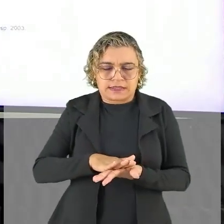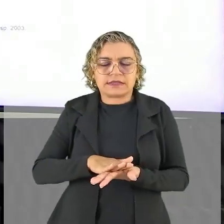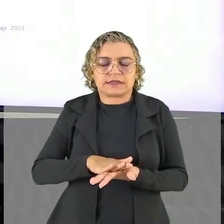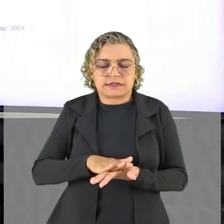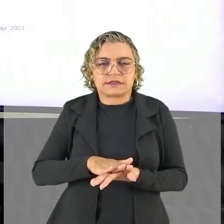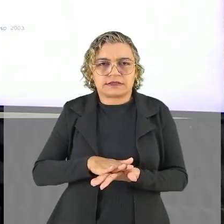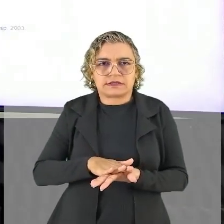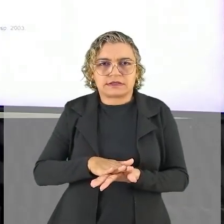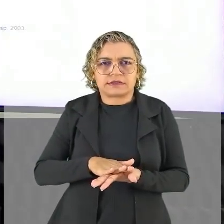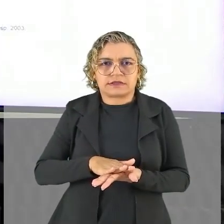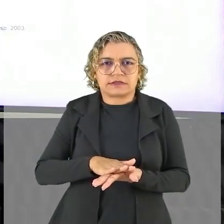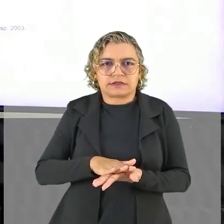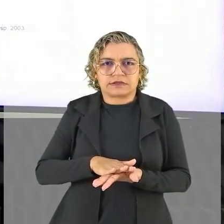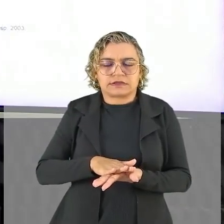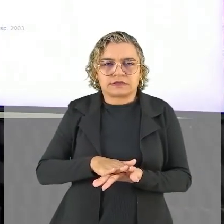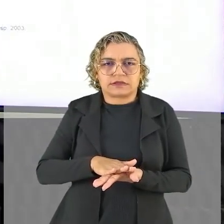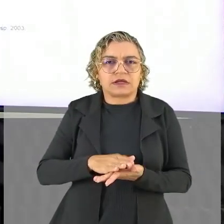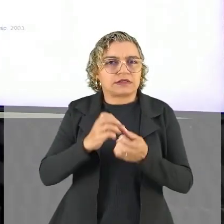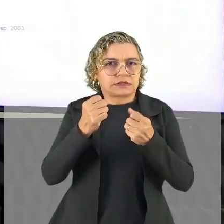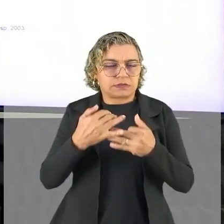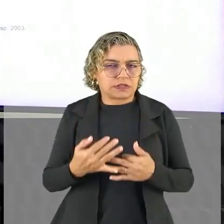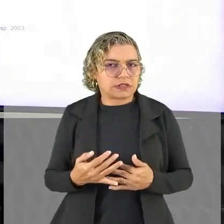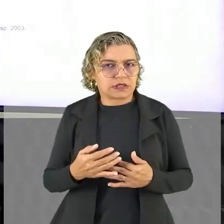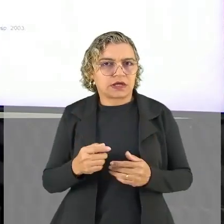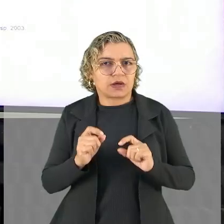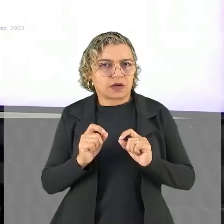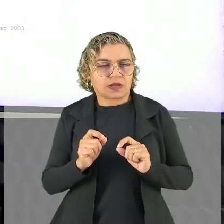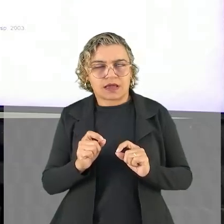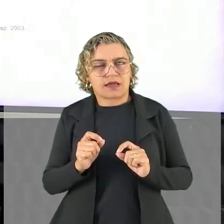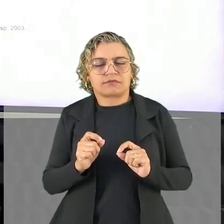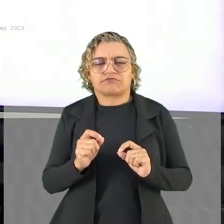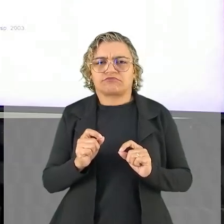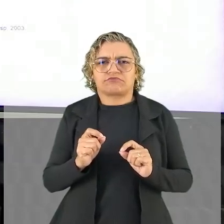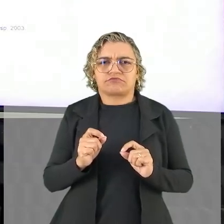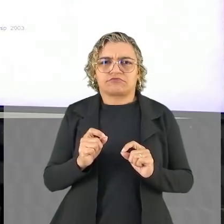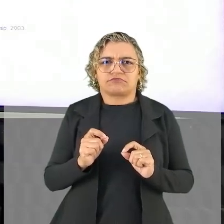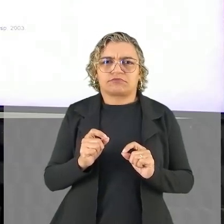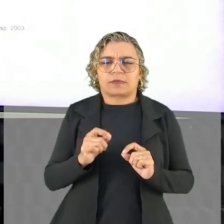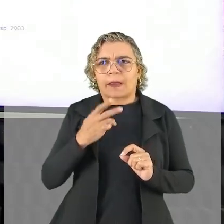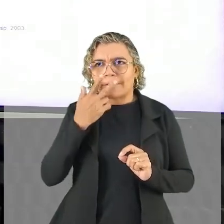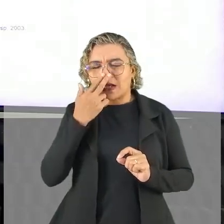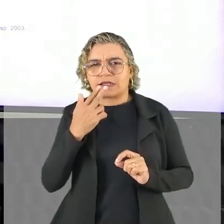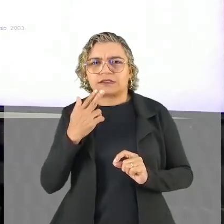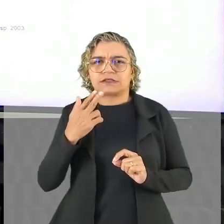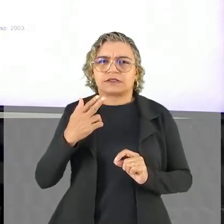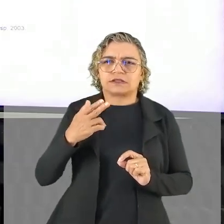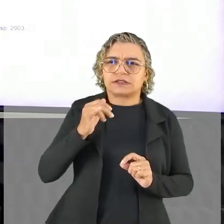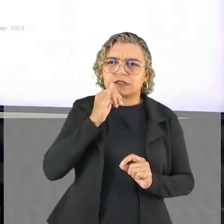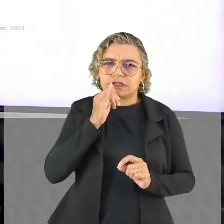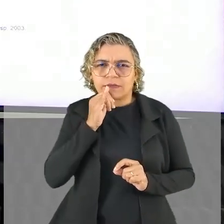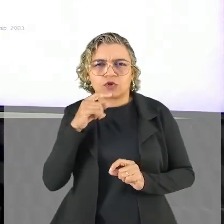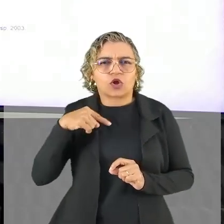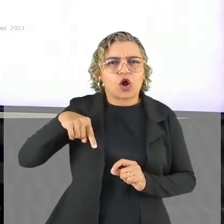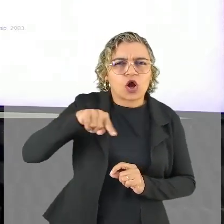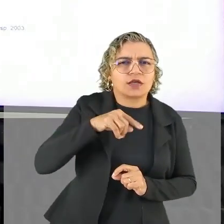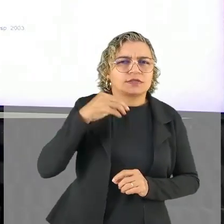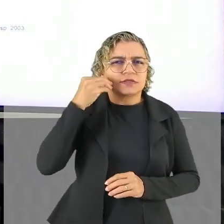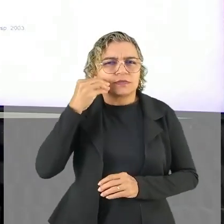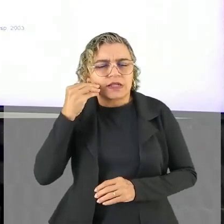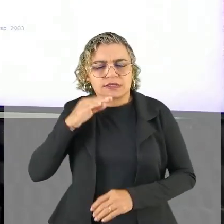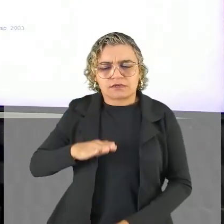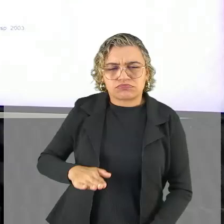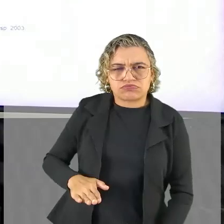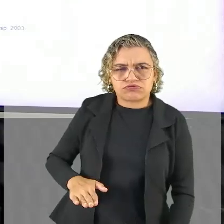exemplo, ele vai dizer que a gente nasce com a tábula rasa, ou seja, uma folha em branco, e essa folha vai sendo preenchida através das nossas experiências ao longo da